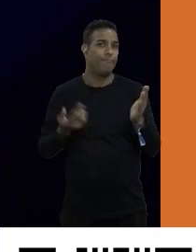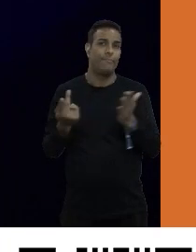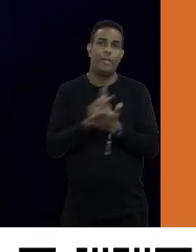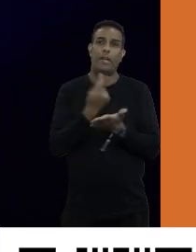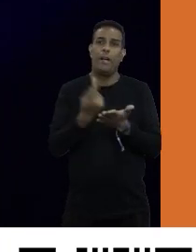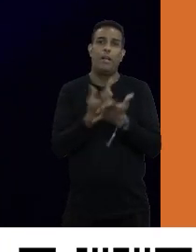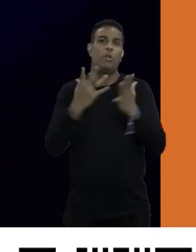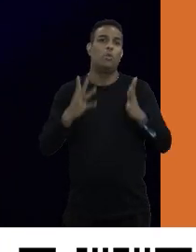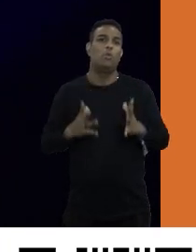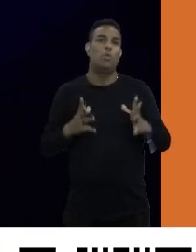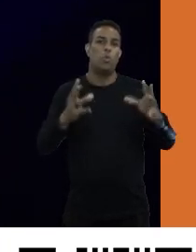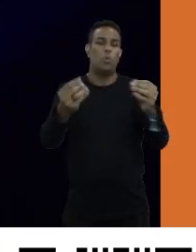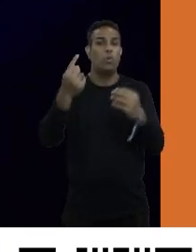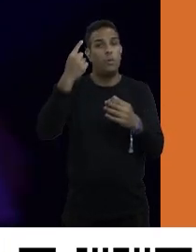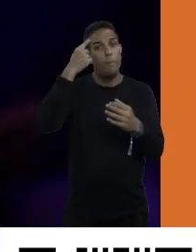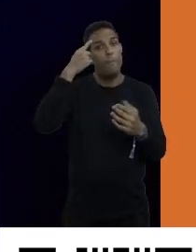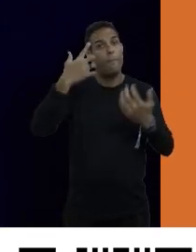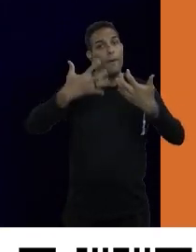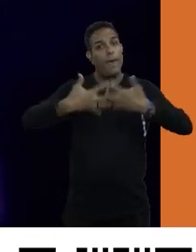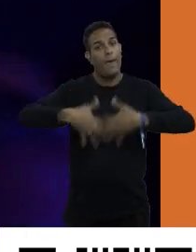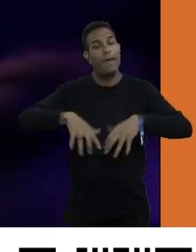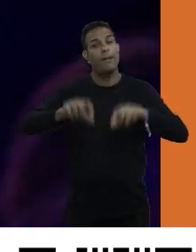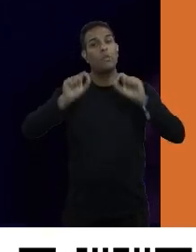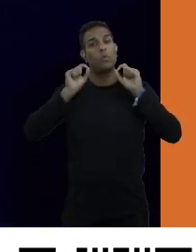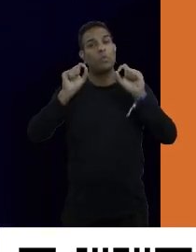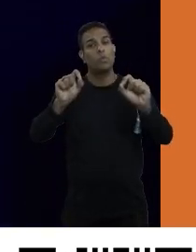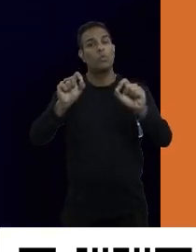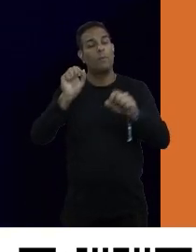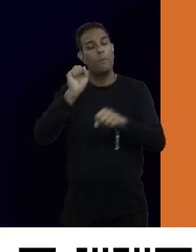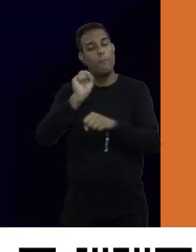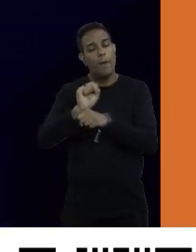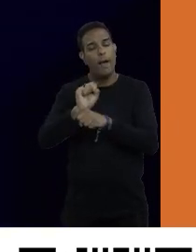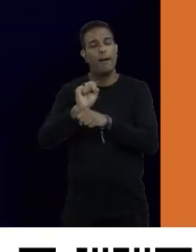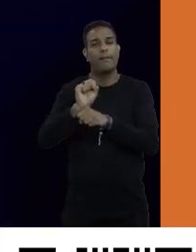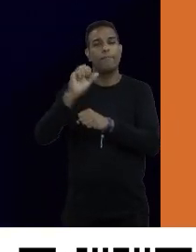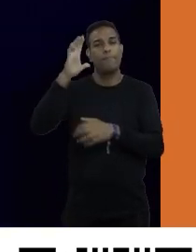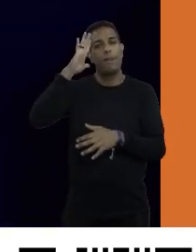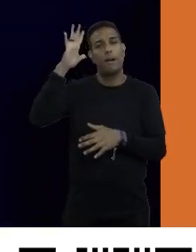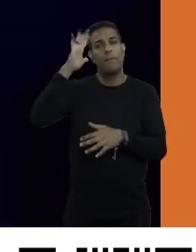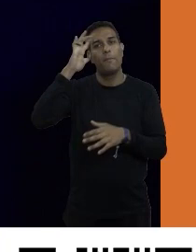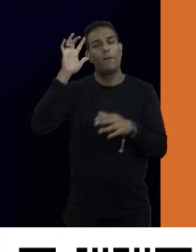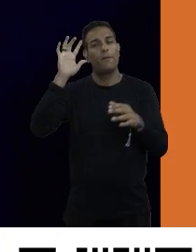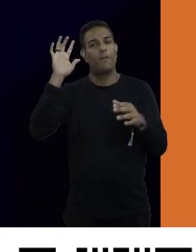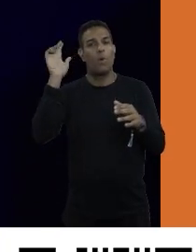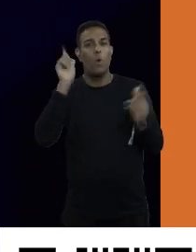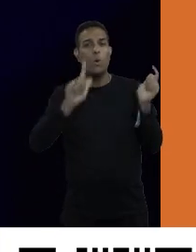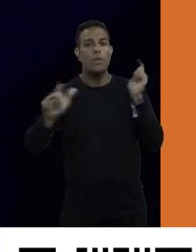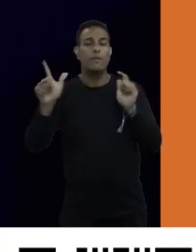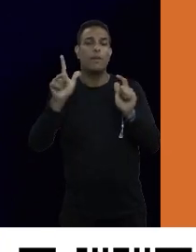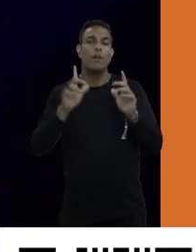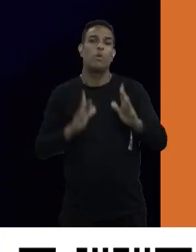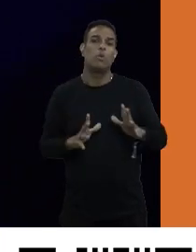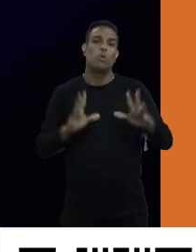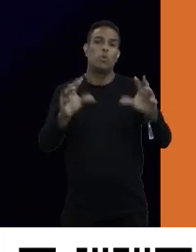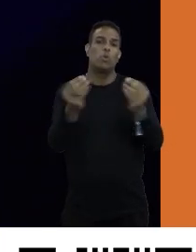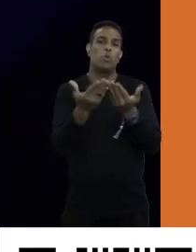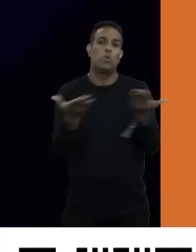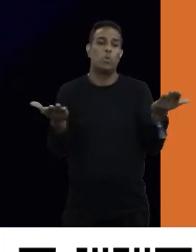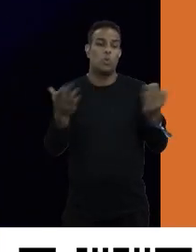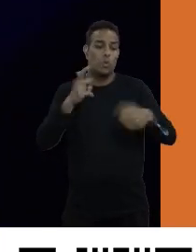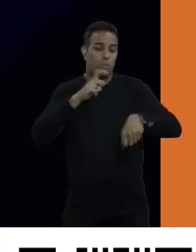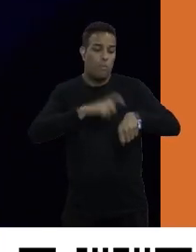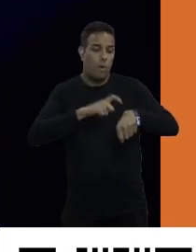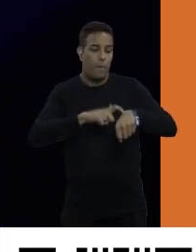errado todos. Pensa na execução, como é que você para, como é que você faz o gesto e tudo isso. Então, nos